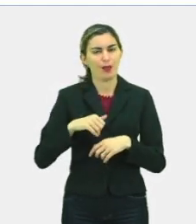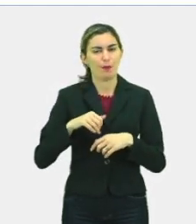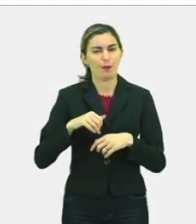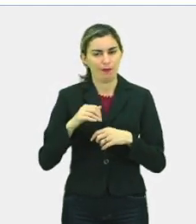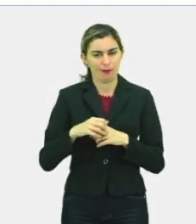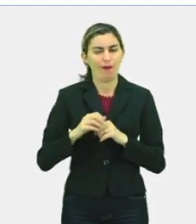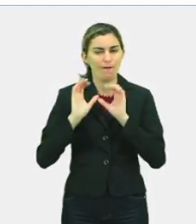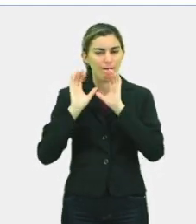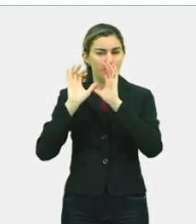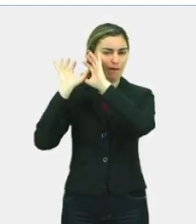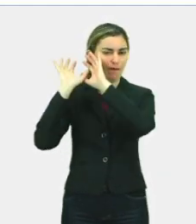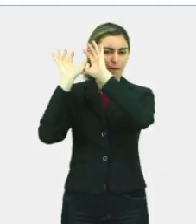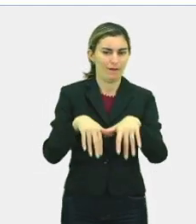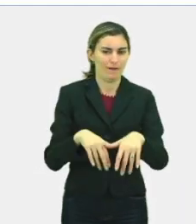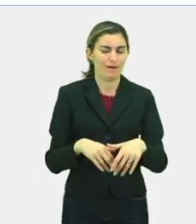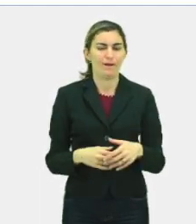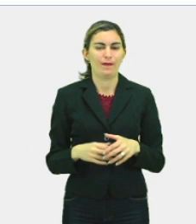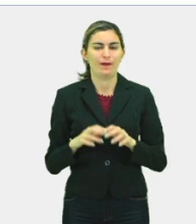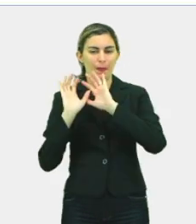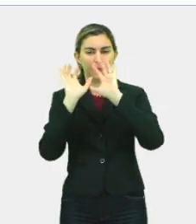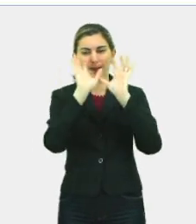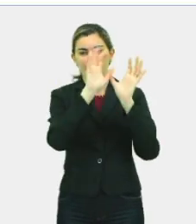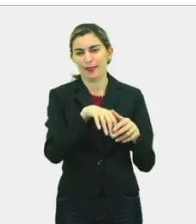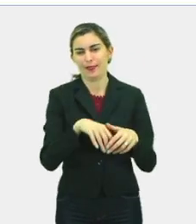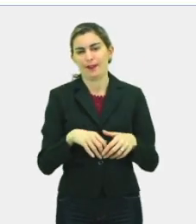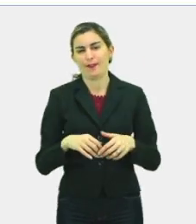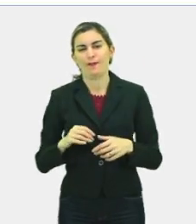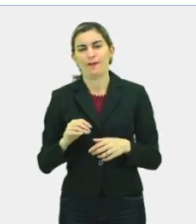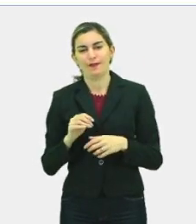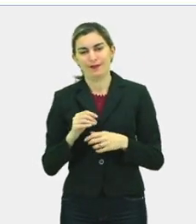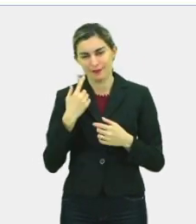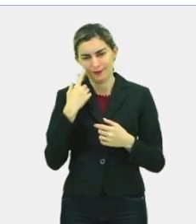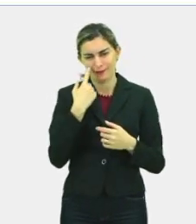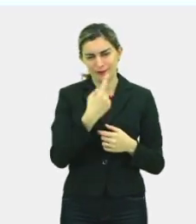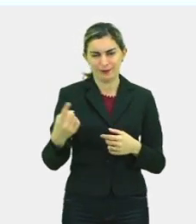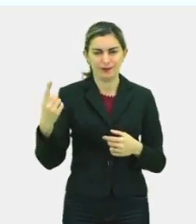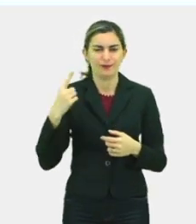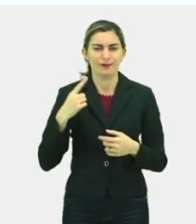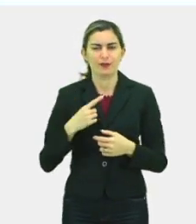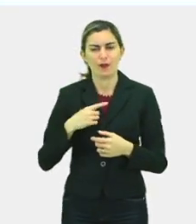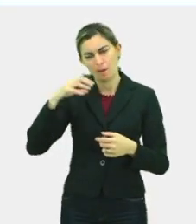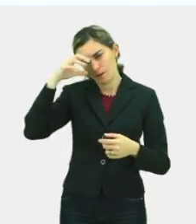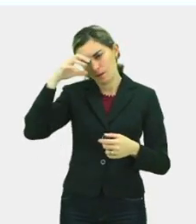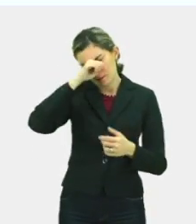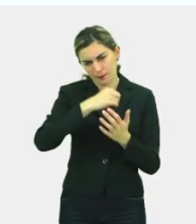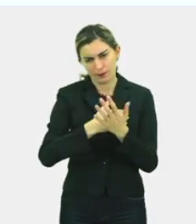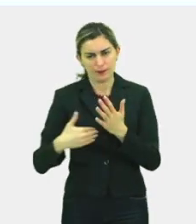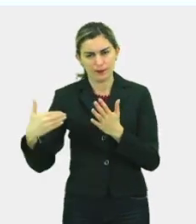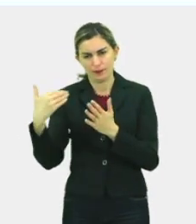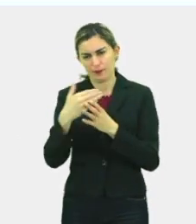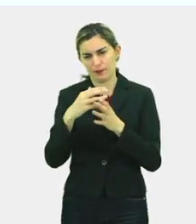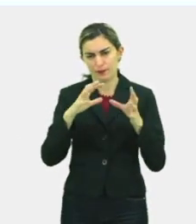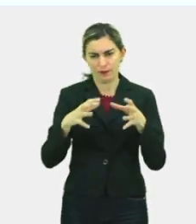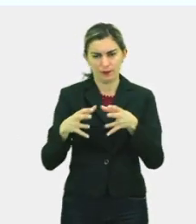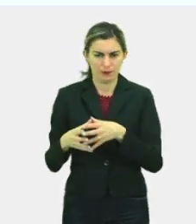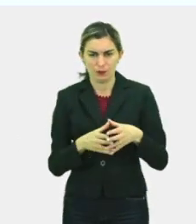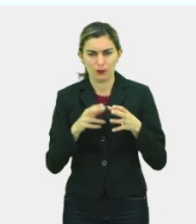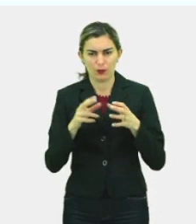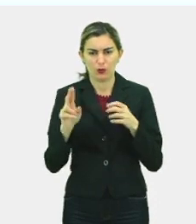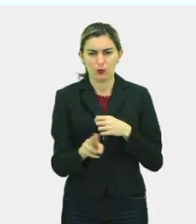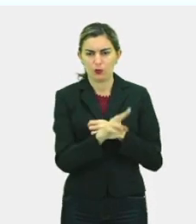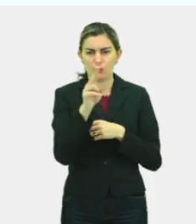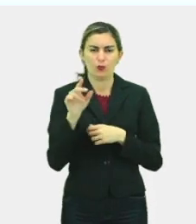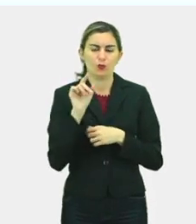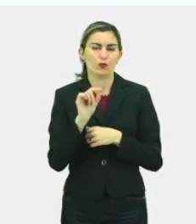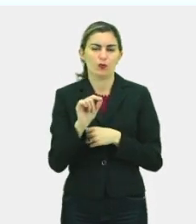sabe, né? É o voleibol, tá? E a gente vai aprender um pouquinho mais desse esporte coletivo que utiliza o